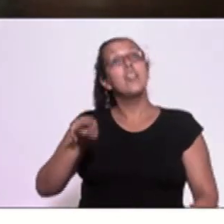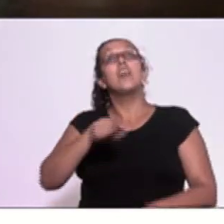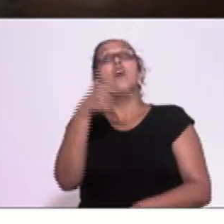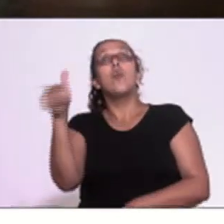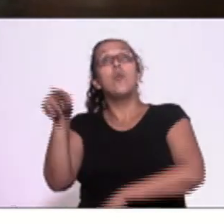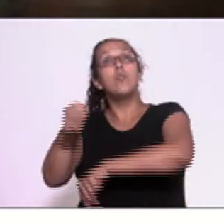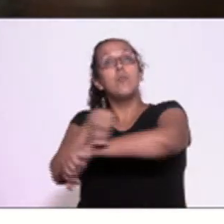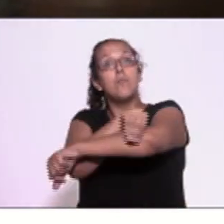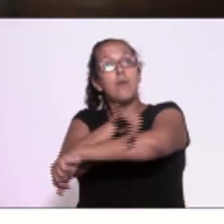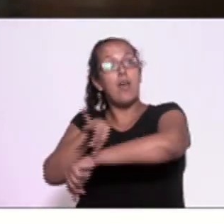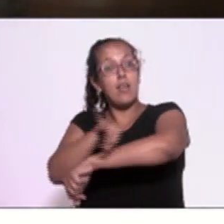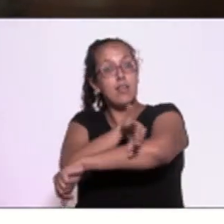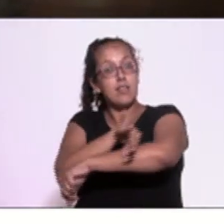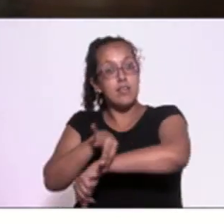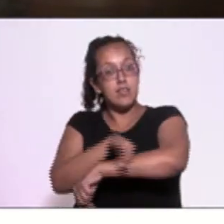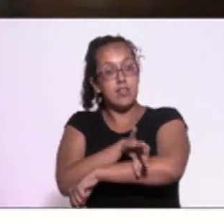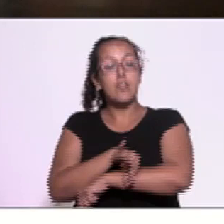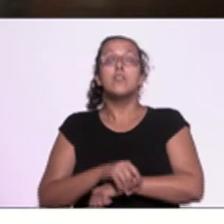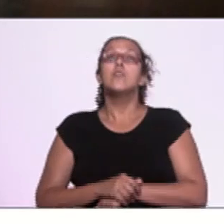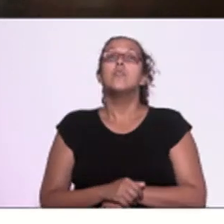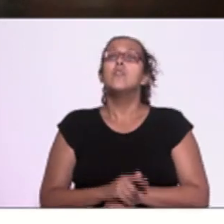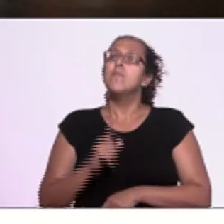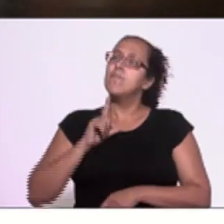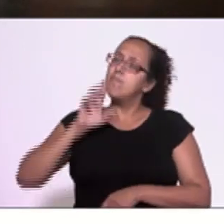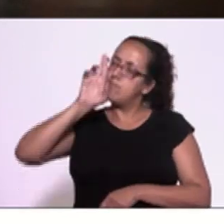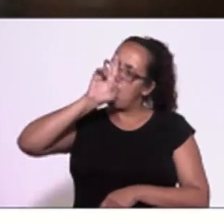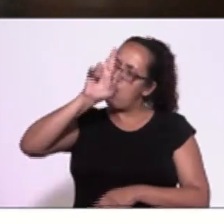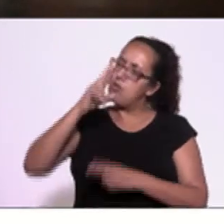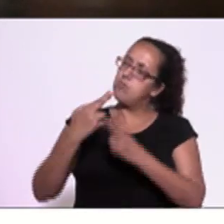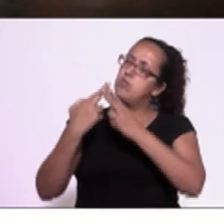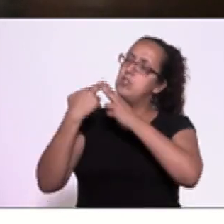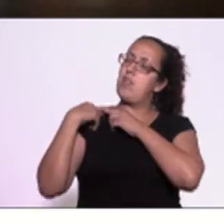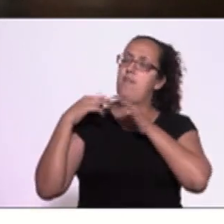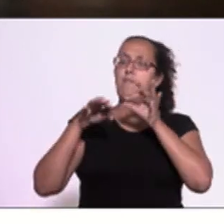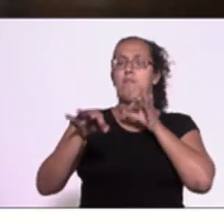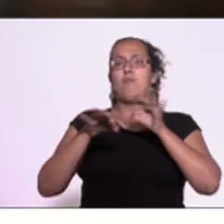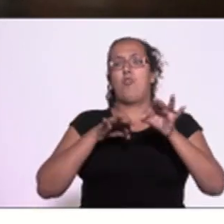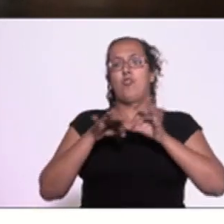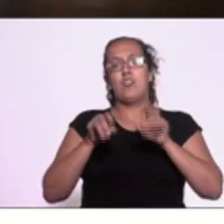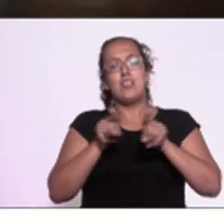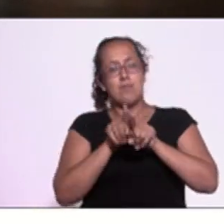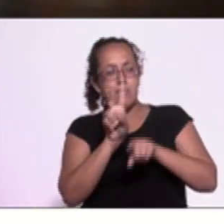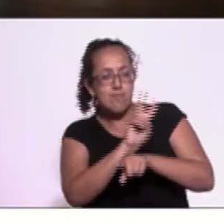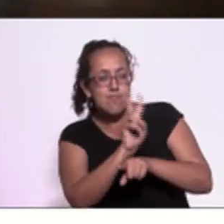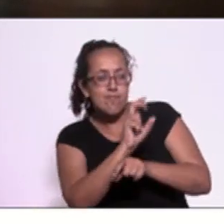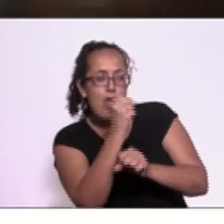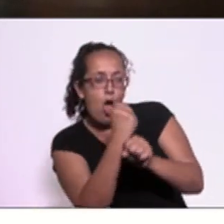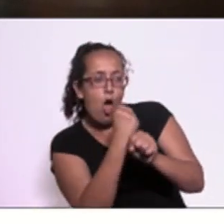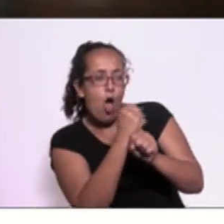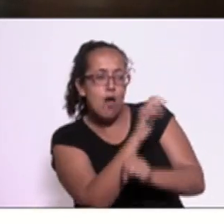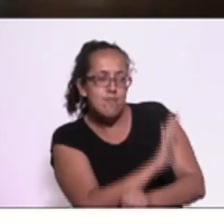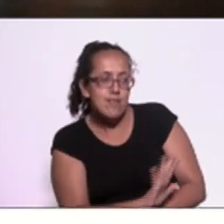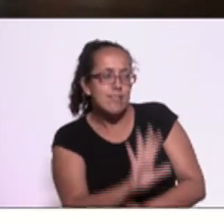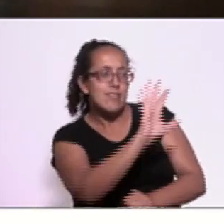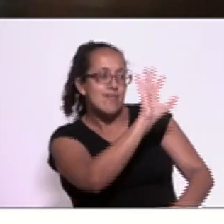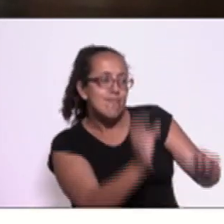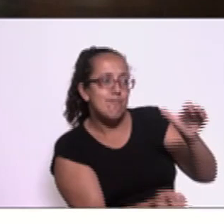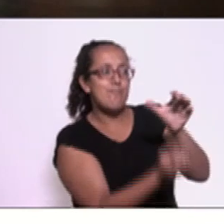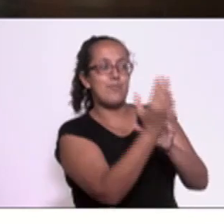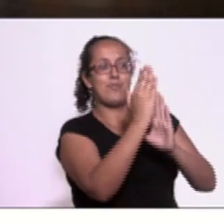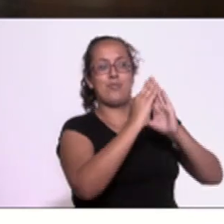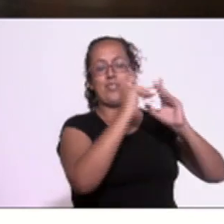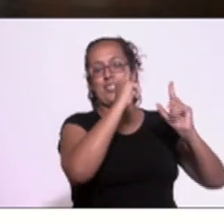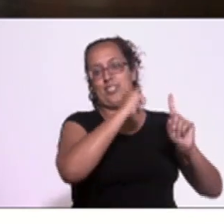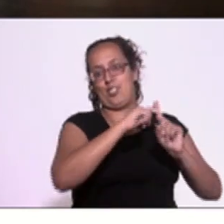Maurício Prochinick, responsável pelo projeto executivo e gerenciamento de obras do restauro do Templo